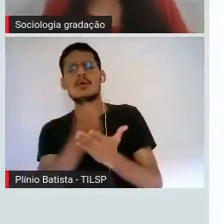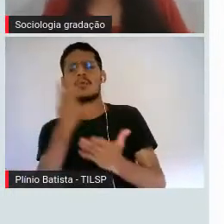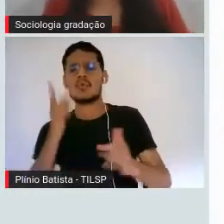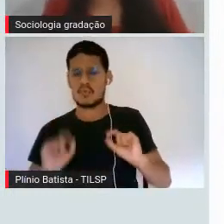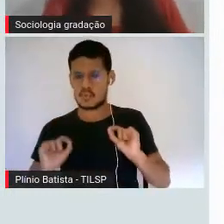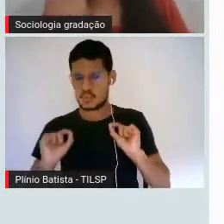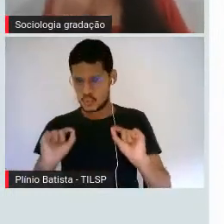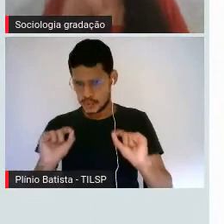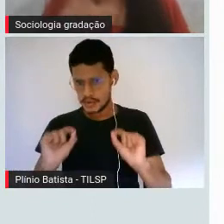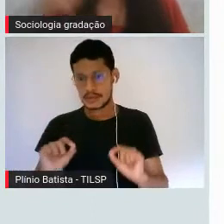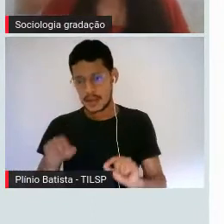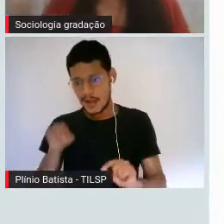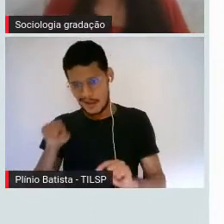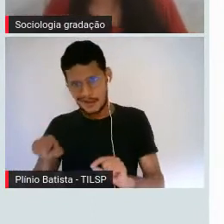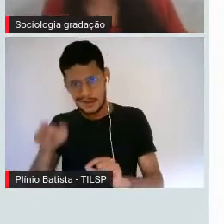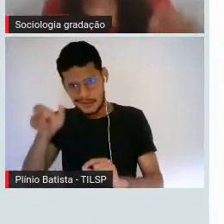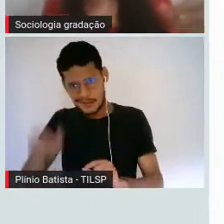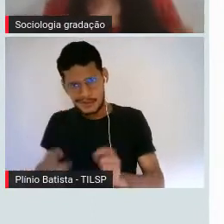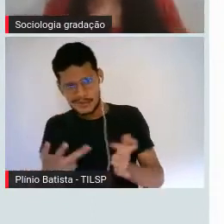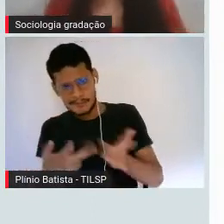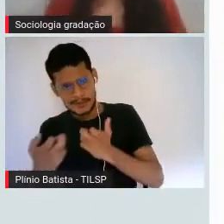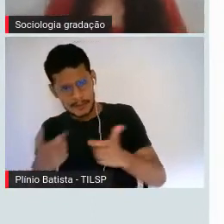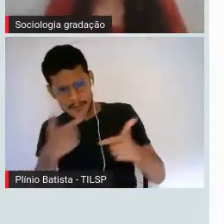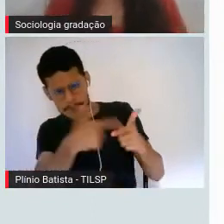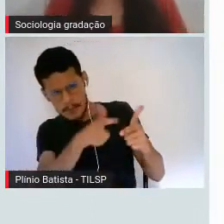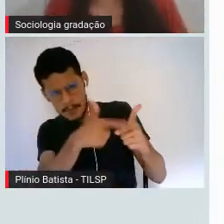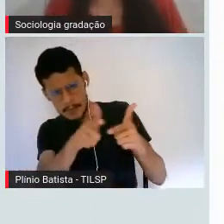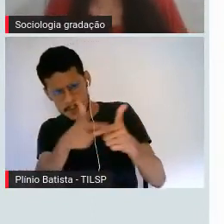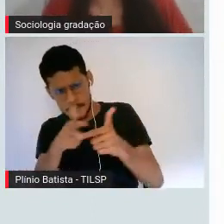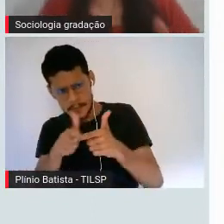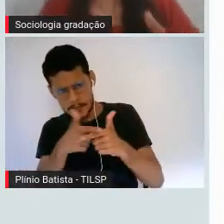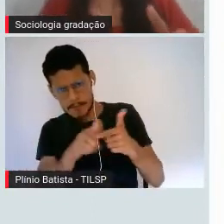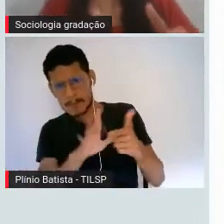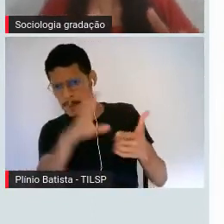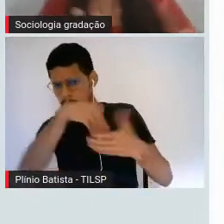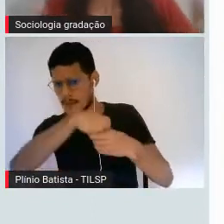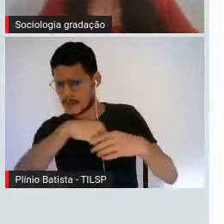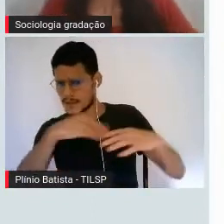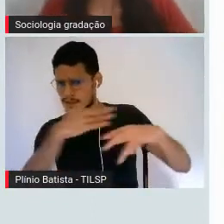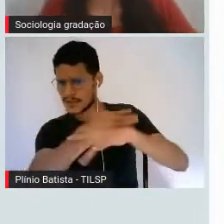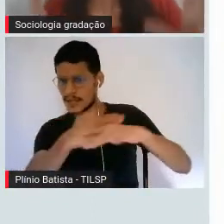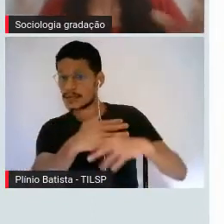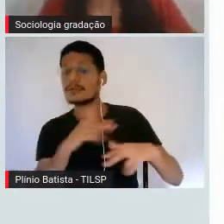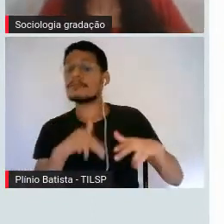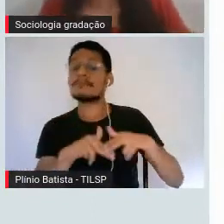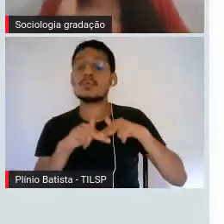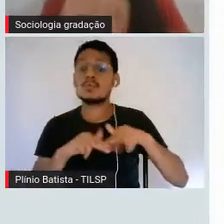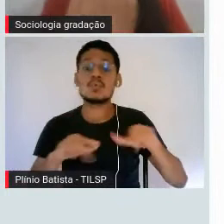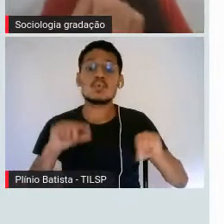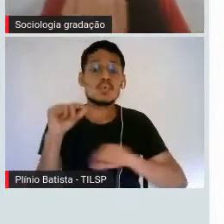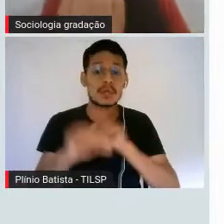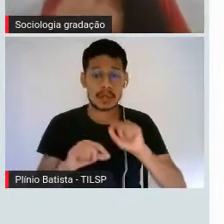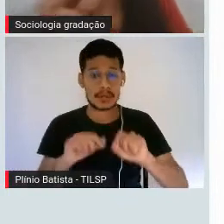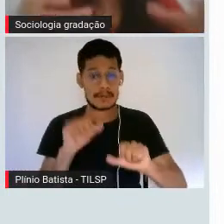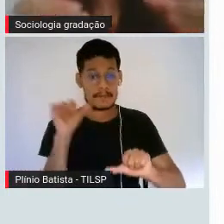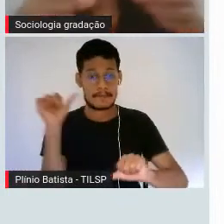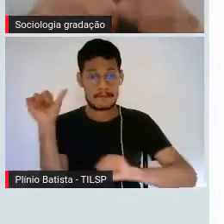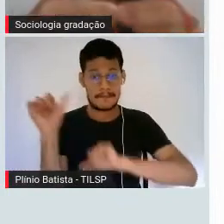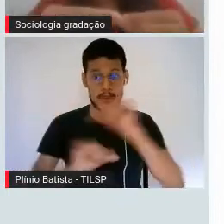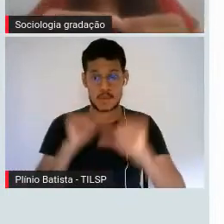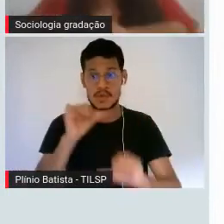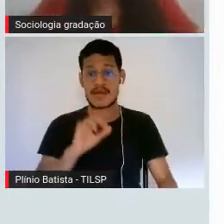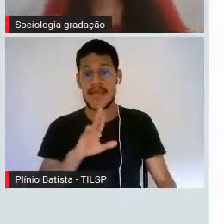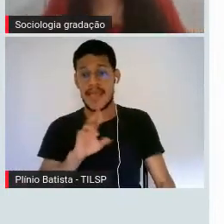ocorrem problemas, que são problemas contínuos de uma cidade a outra, devido a essa revolução, que foi maior do que apenas uma